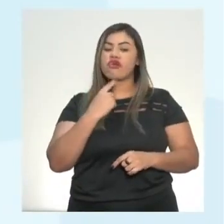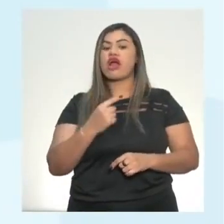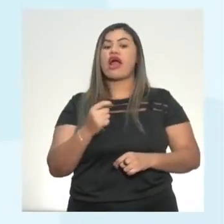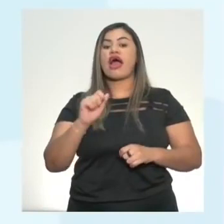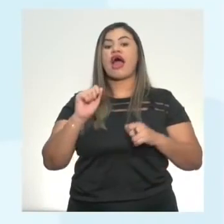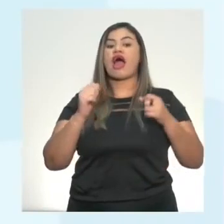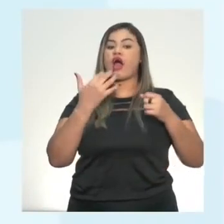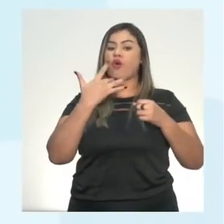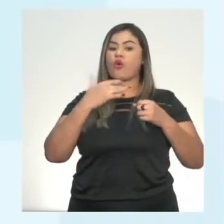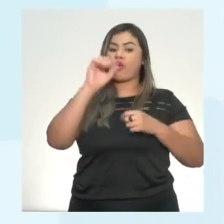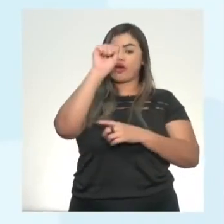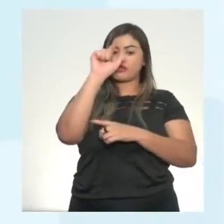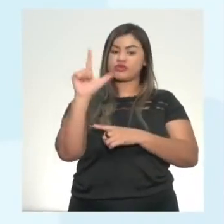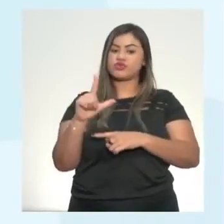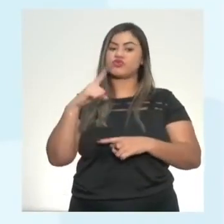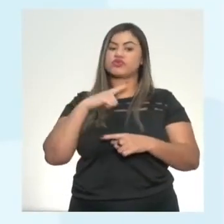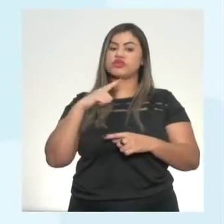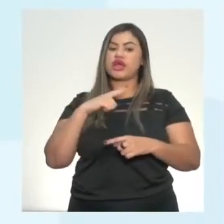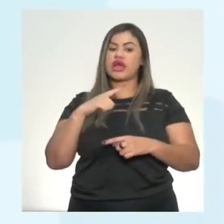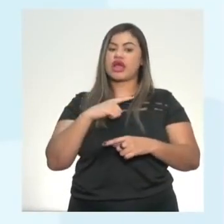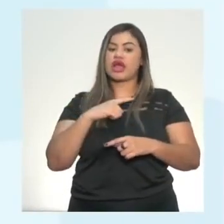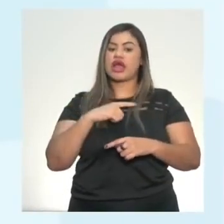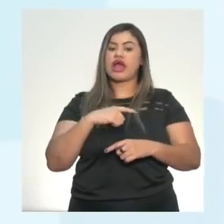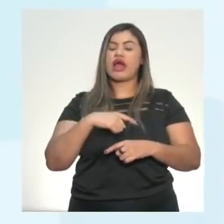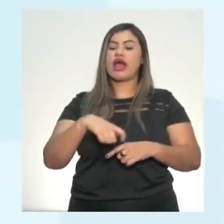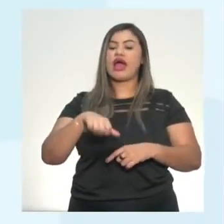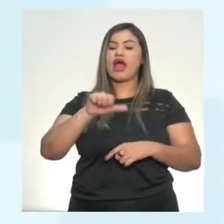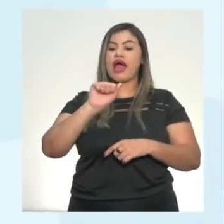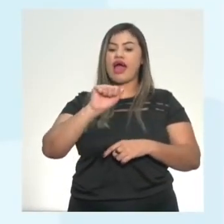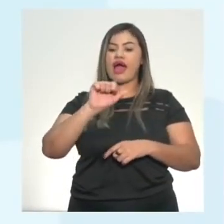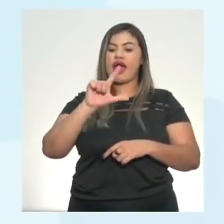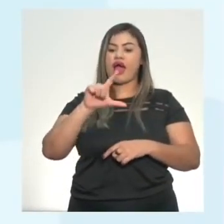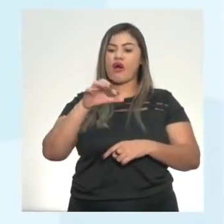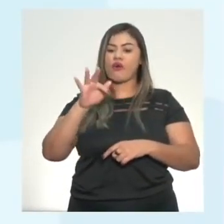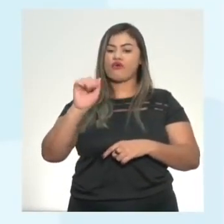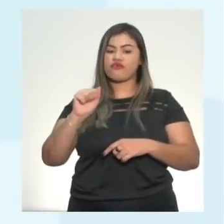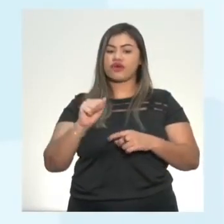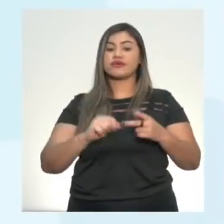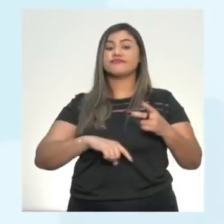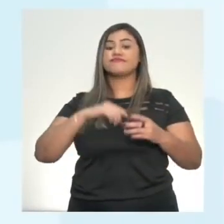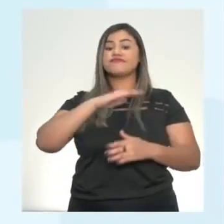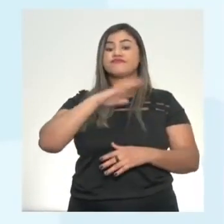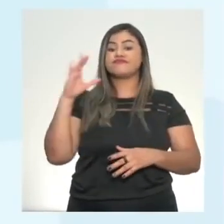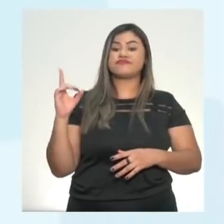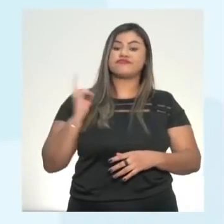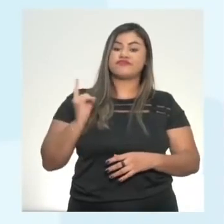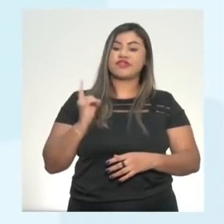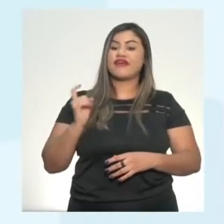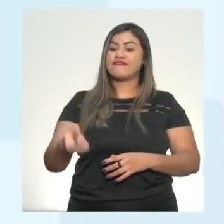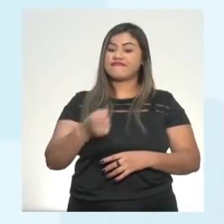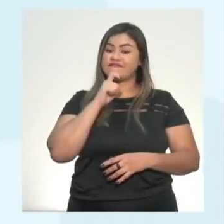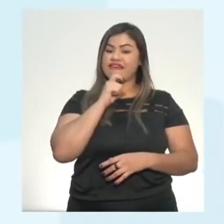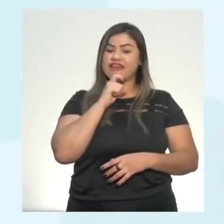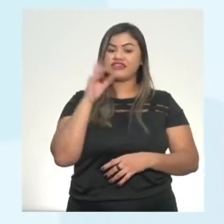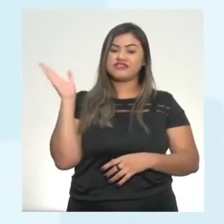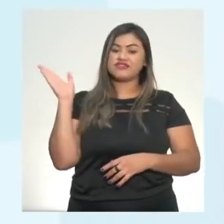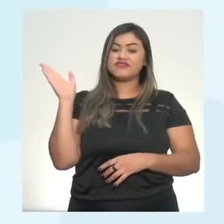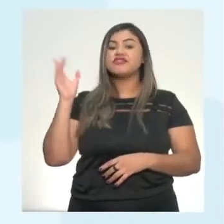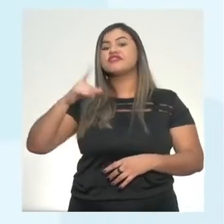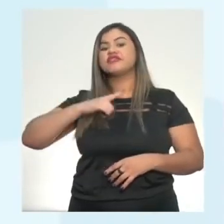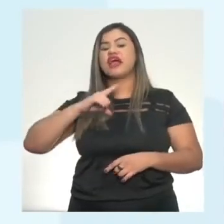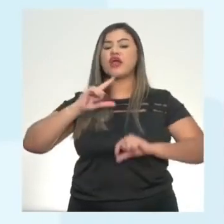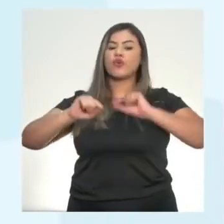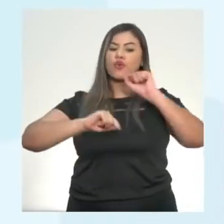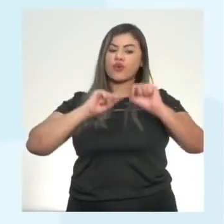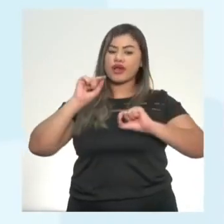quadrilátero. Nós temos um vértice, um ângulo alfa. E na figura da direita, que também é um quadrilátero, nós